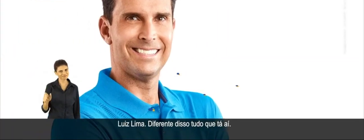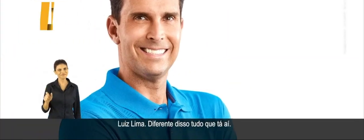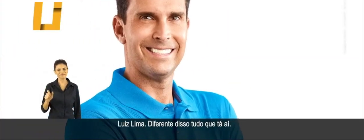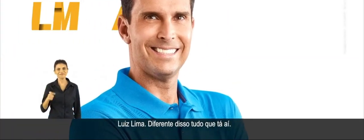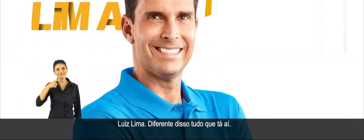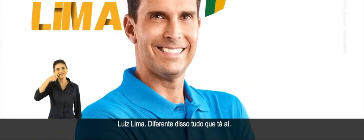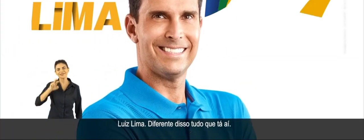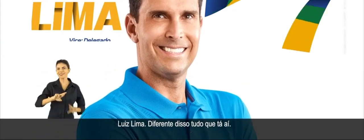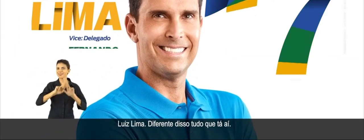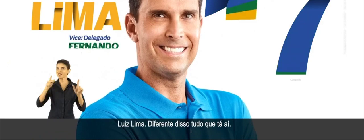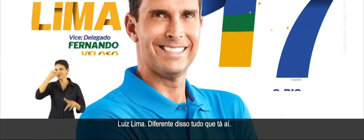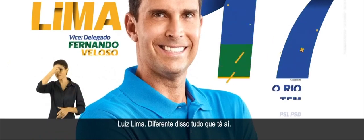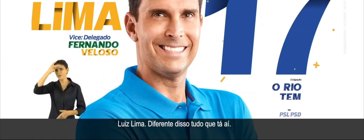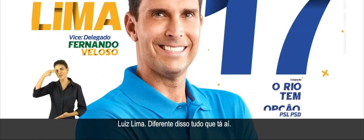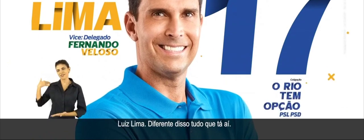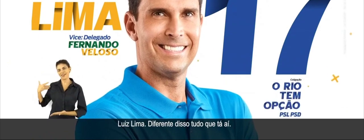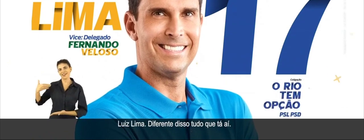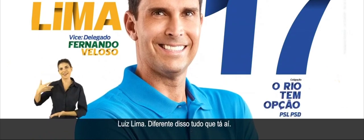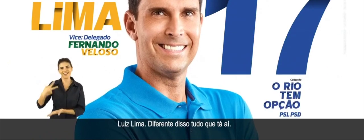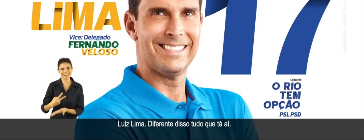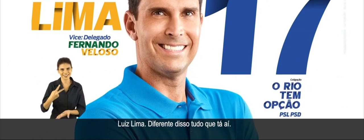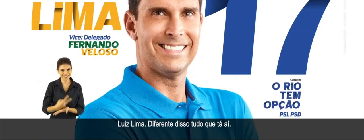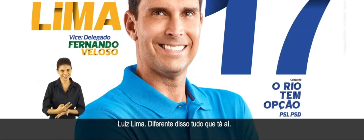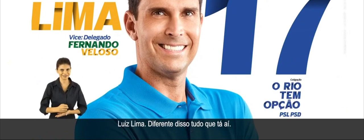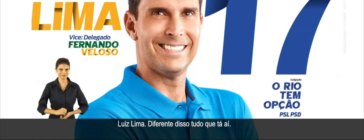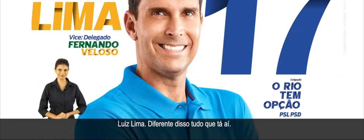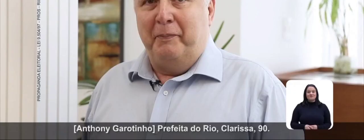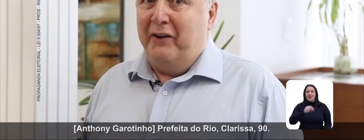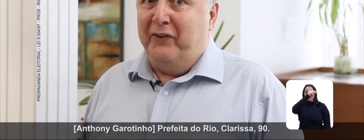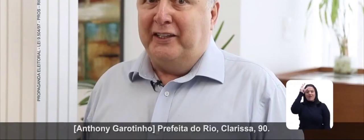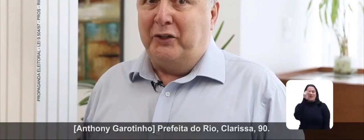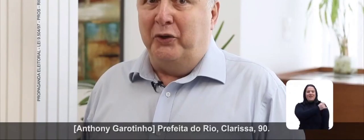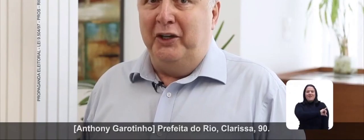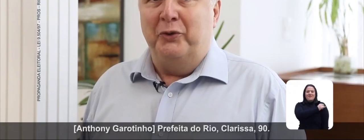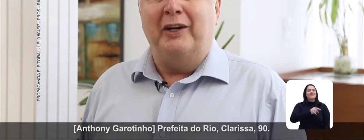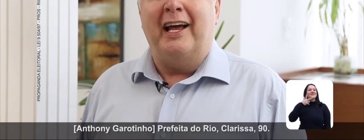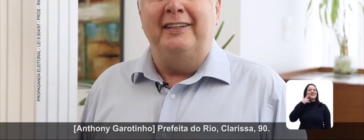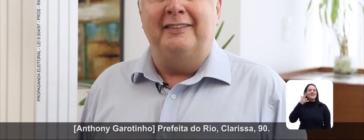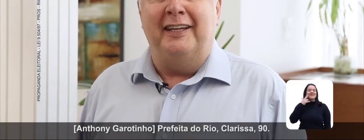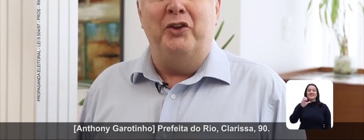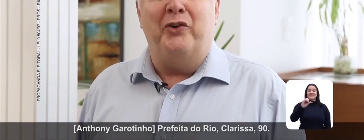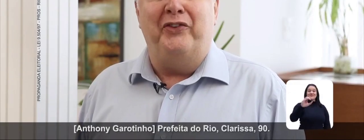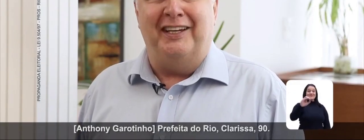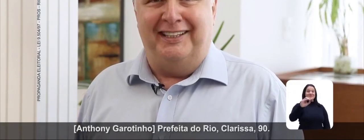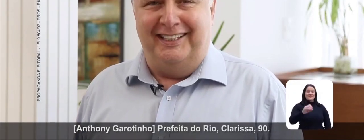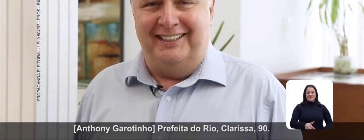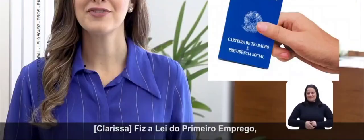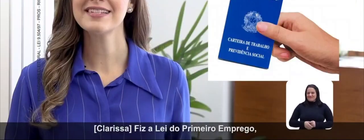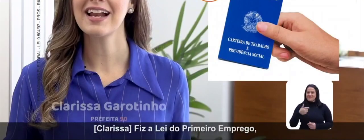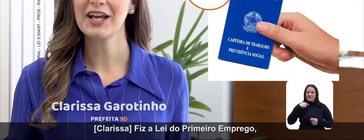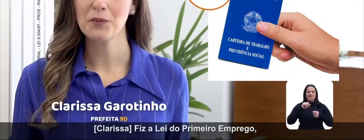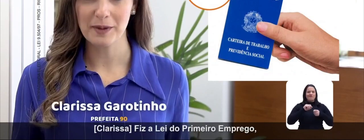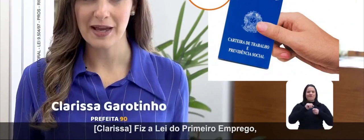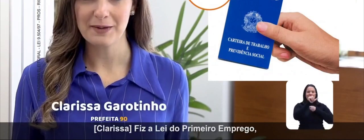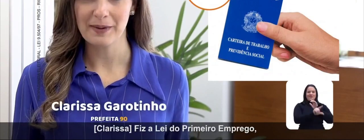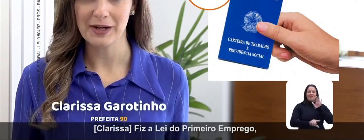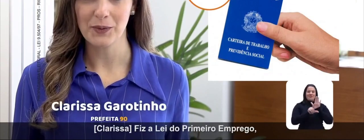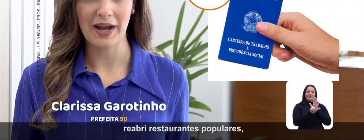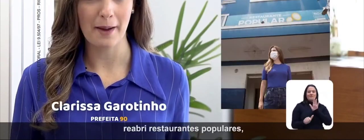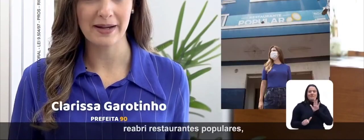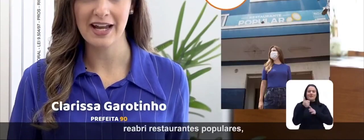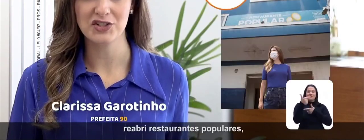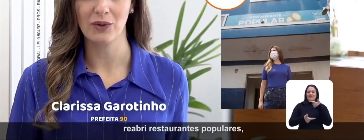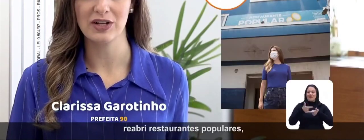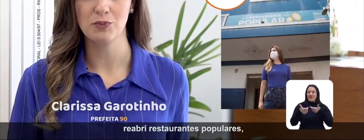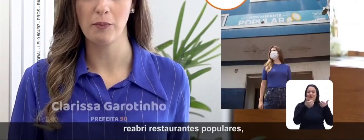Luiz Lima, diferente disso tudo que tá aí. Prefeita do Rio, Clarissa, 90. Fiz a lei do primeiro